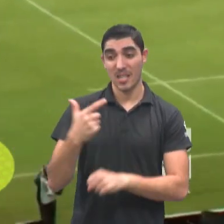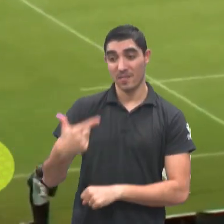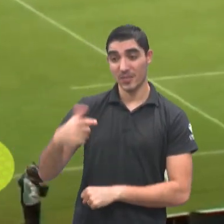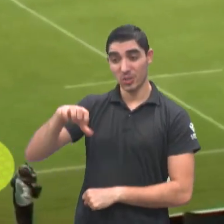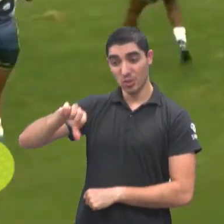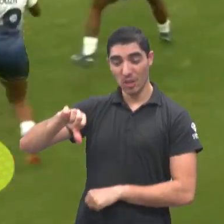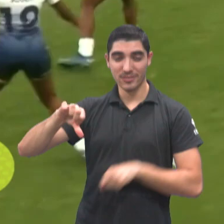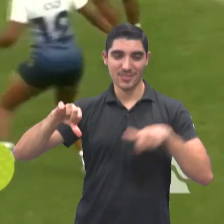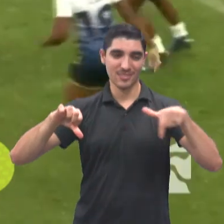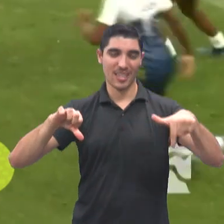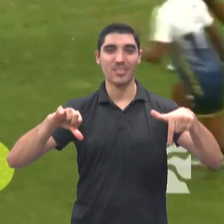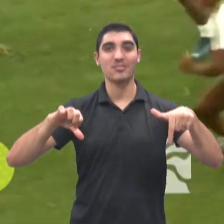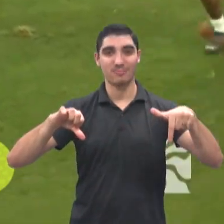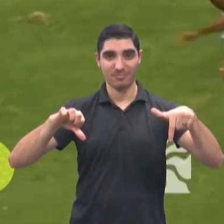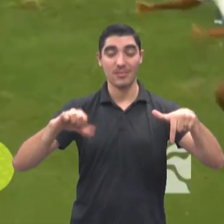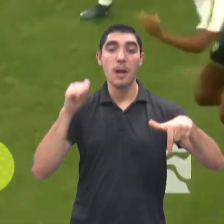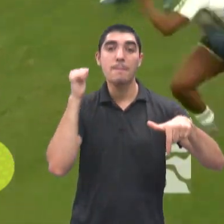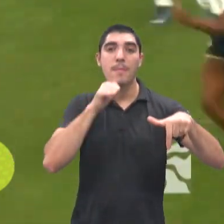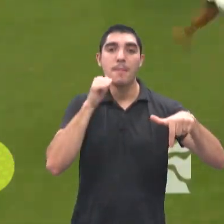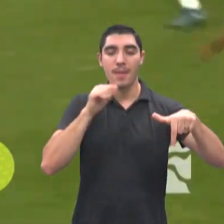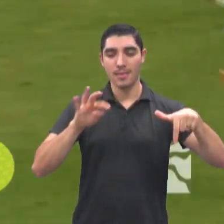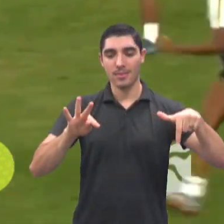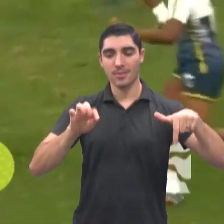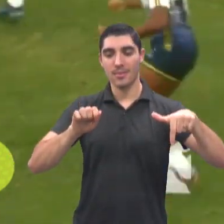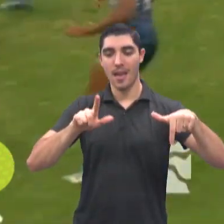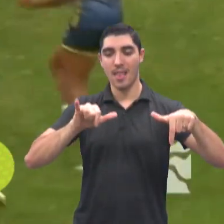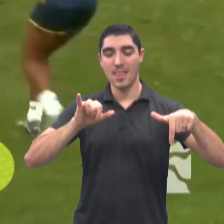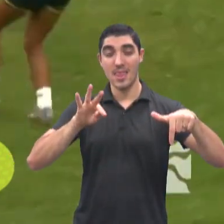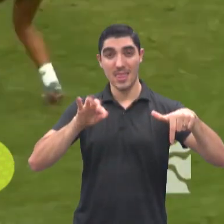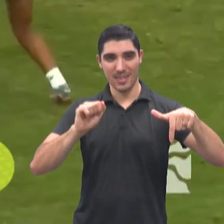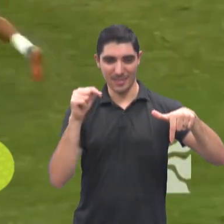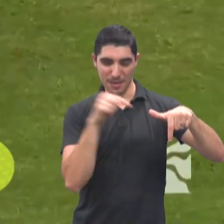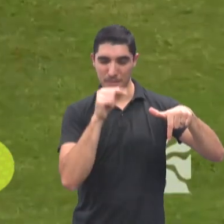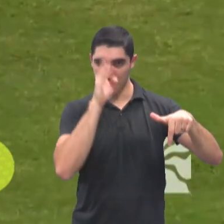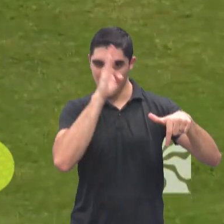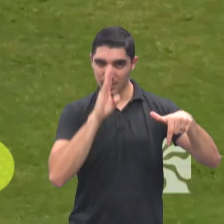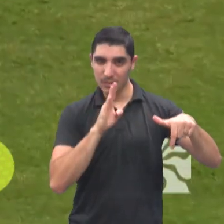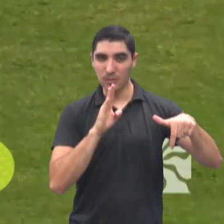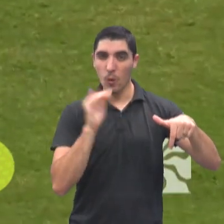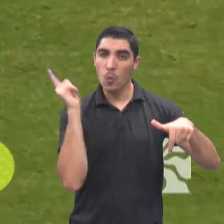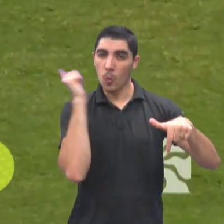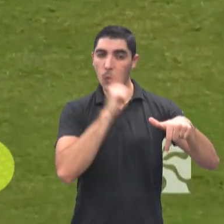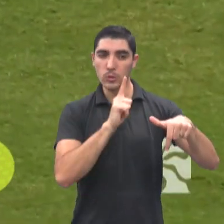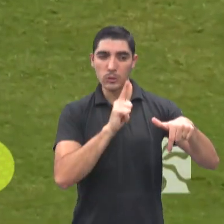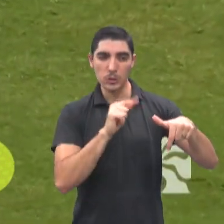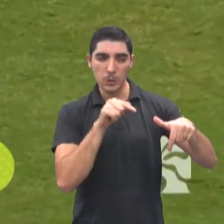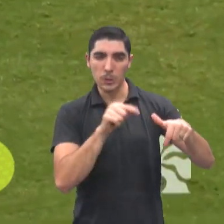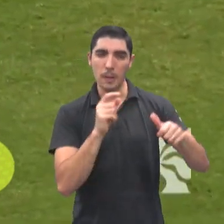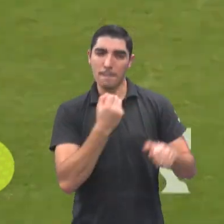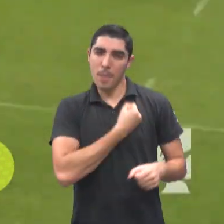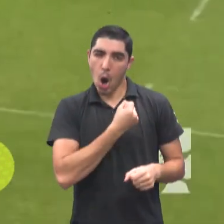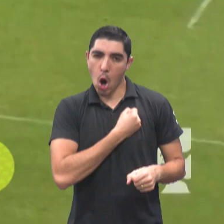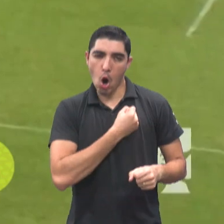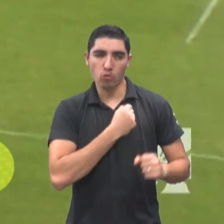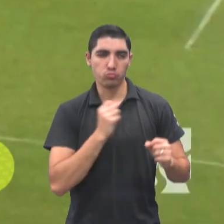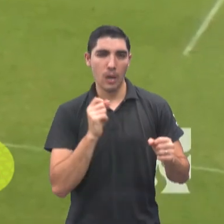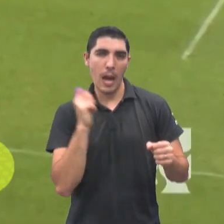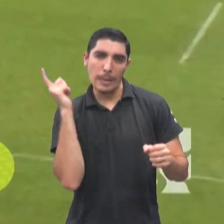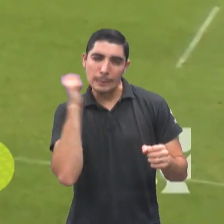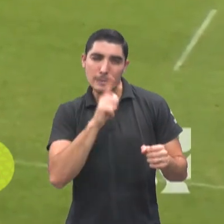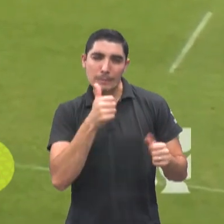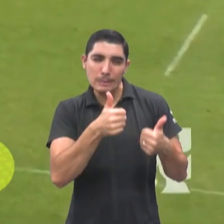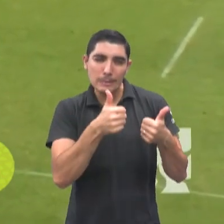a Thalita marcando o try para a equipe da seleção brasileira, que deu um saldo suficiente para o Brasil ir às quartas de final. No